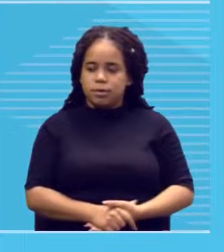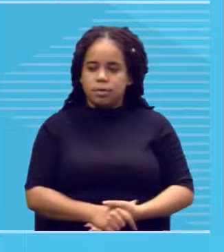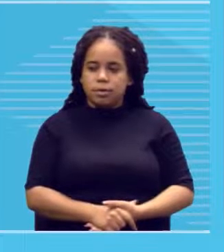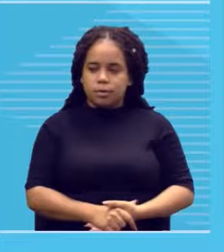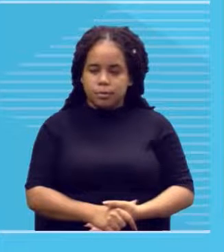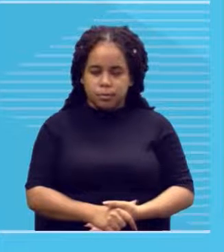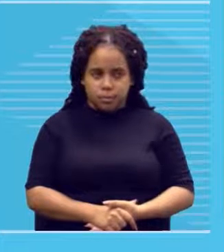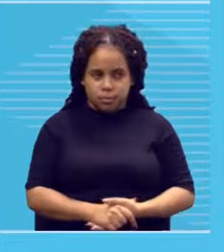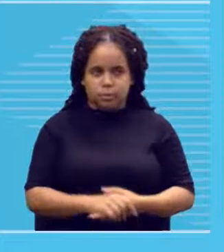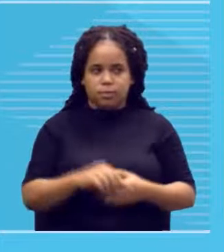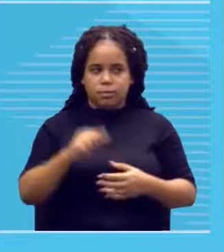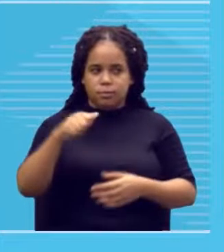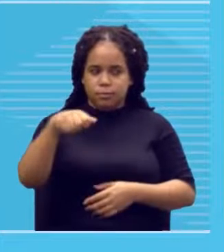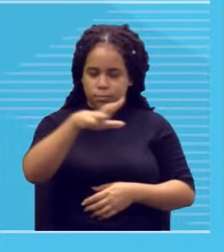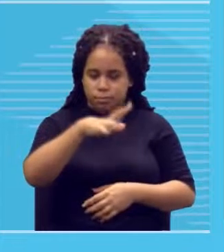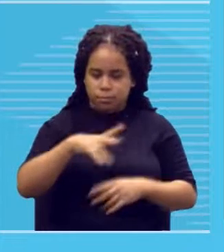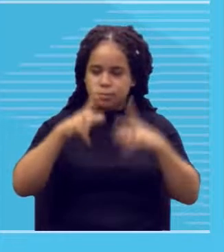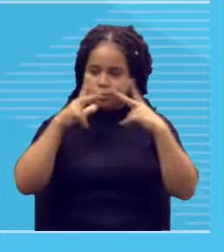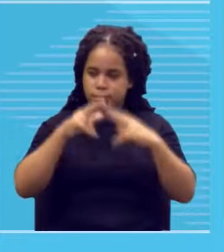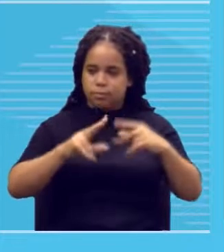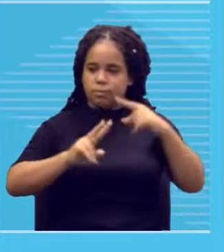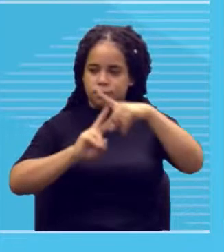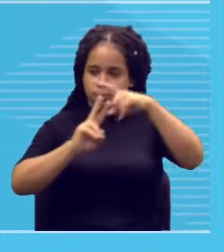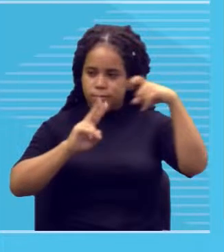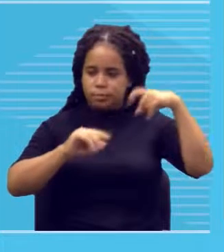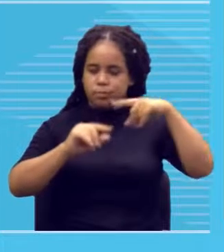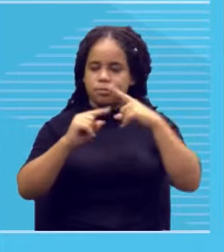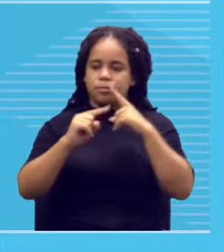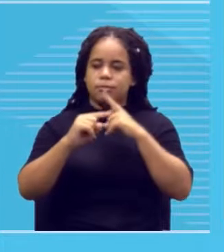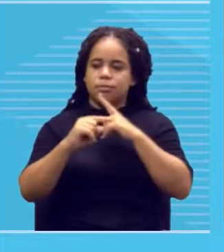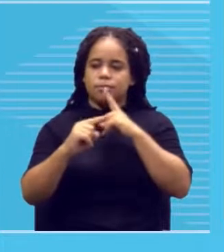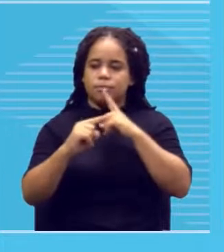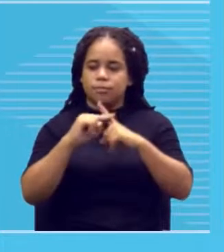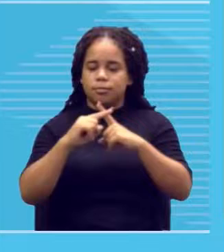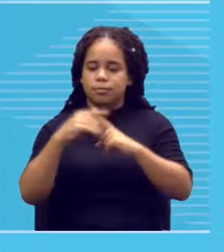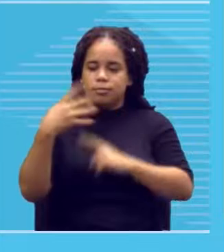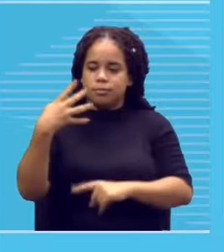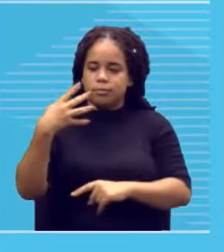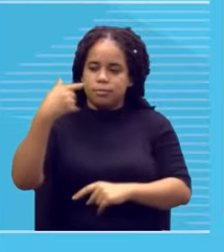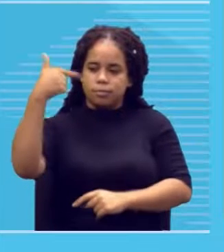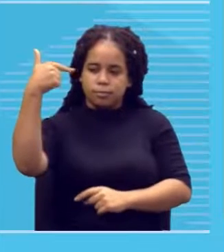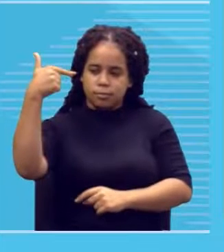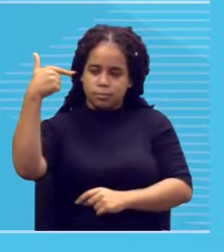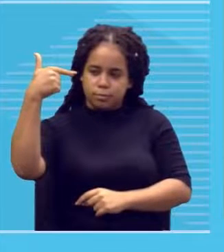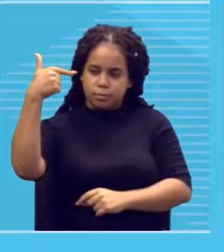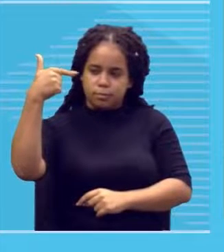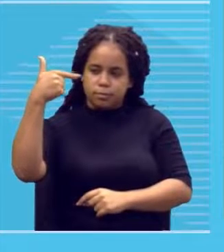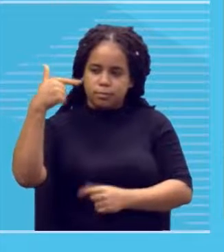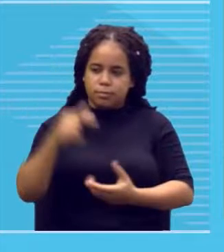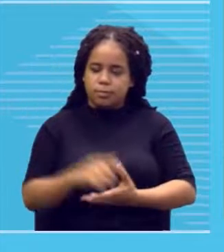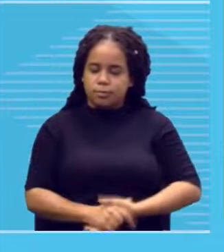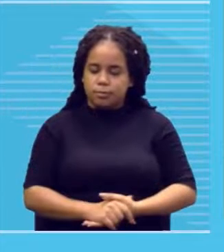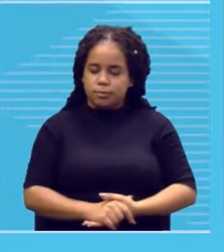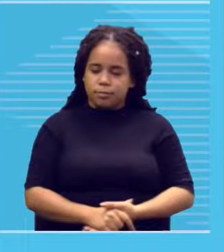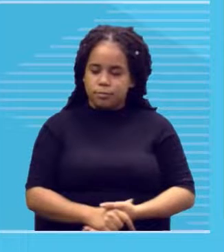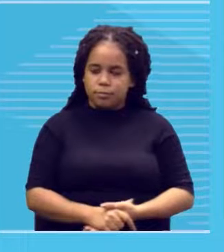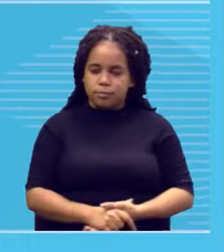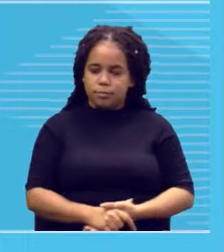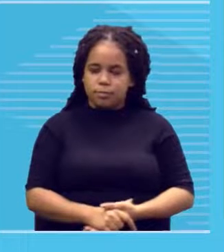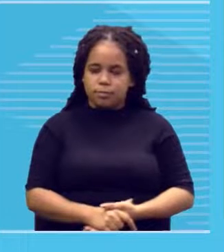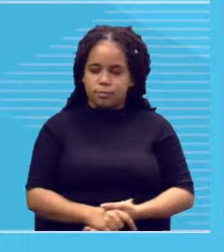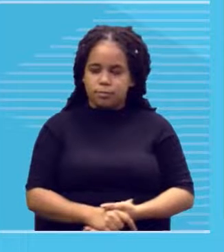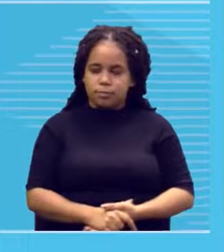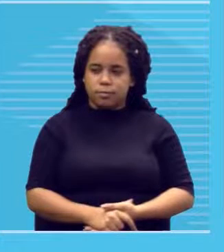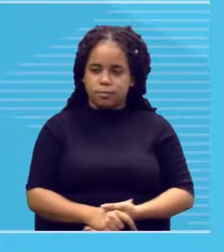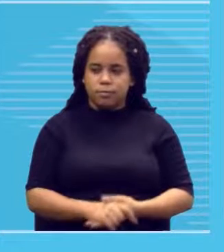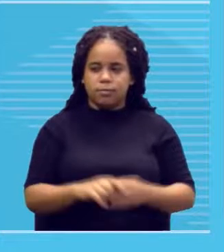que a área é igual a pi vezes 4 ao quadrado Tá certo Pi vezes 4 ao quadrado 4 ao